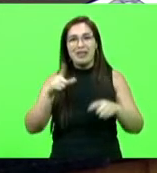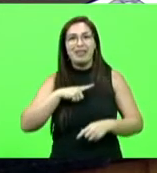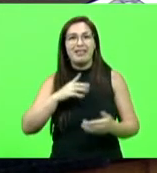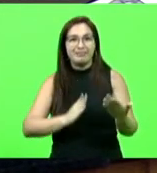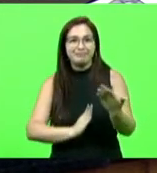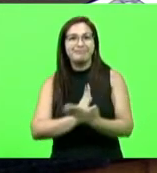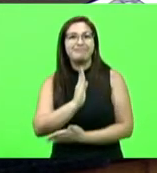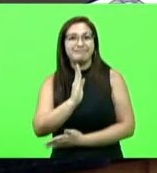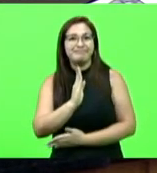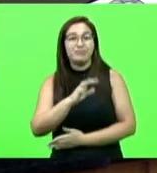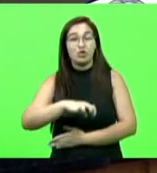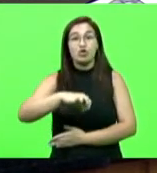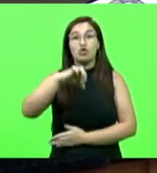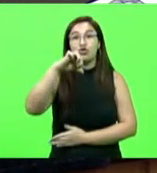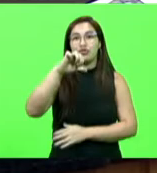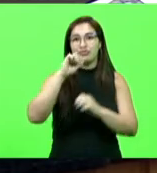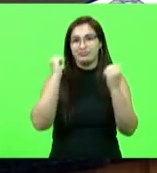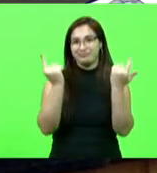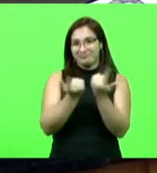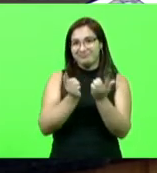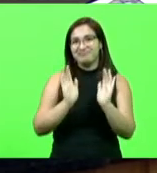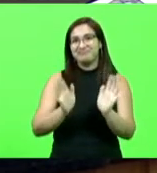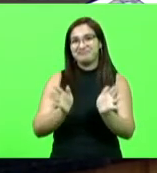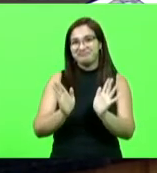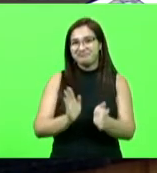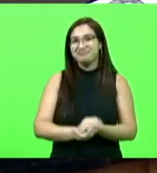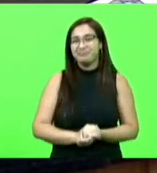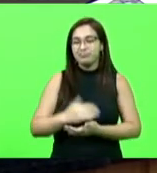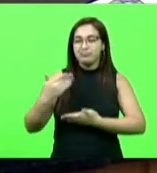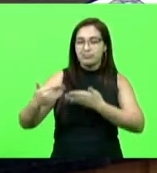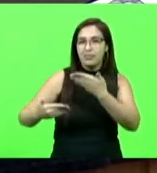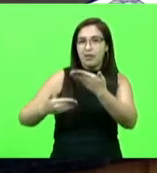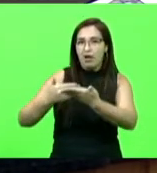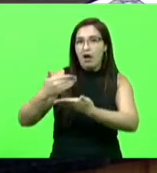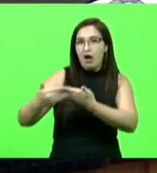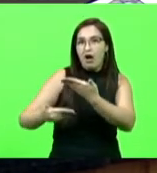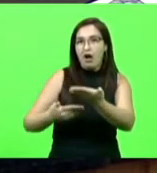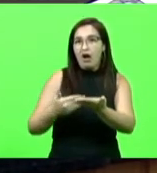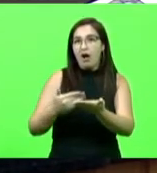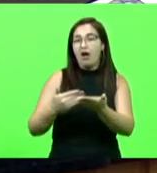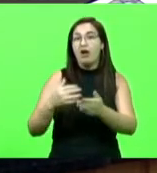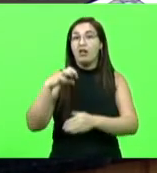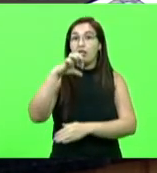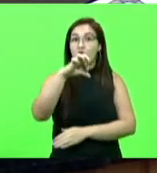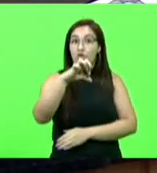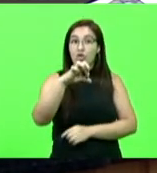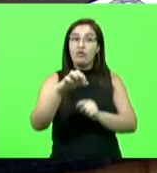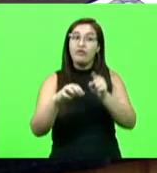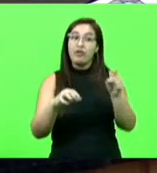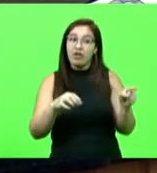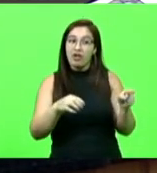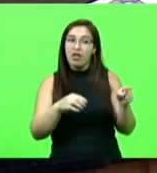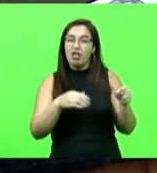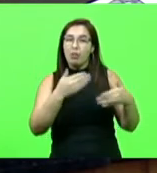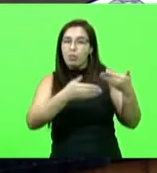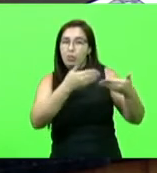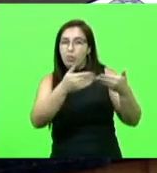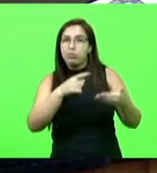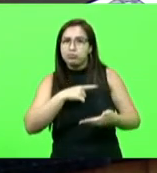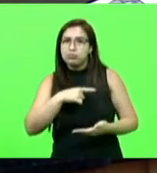9 assembleias legislativas e está tramitando em mais 9 assembleias. Ou seja, se